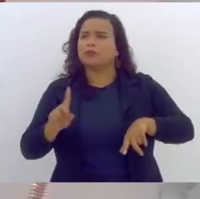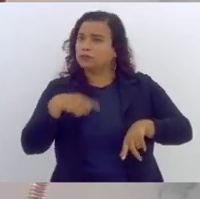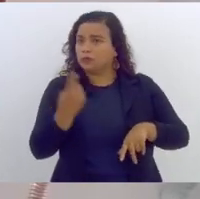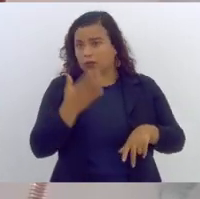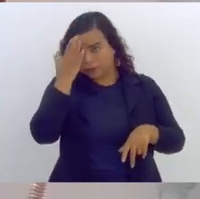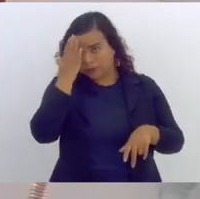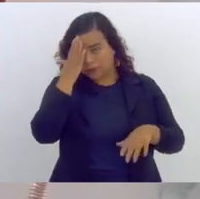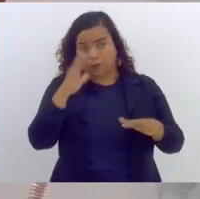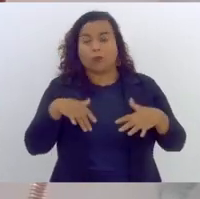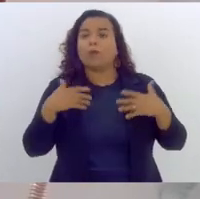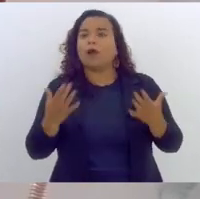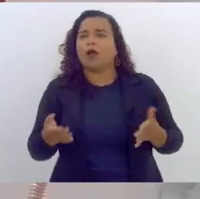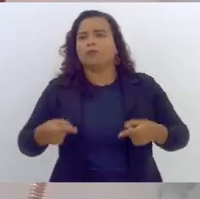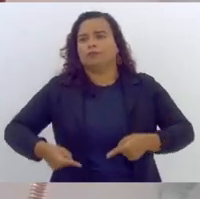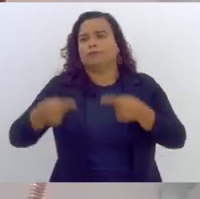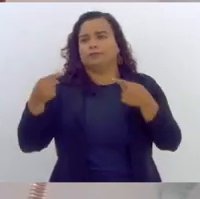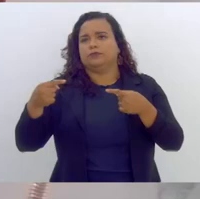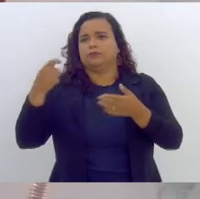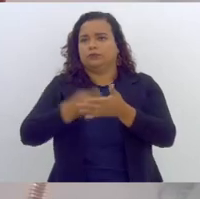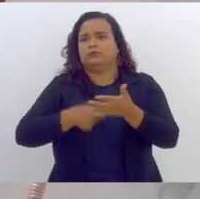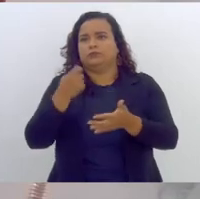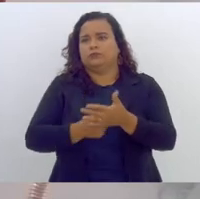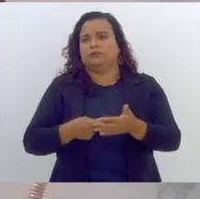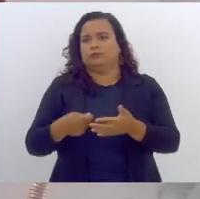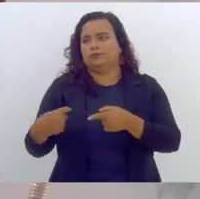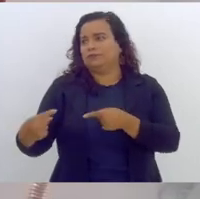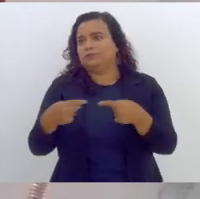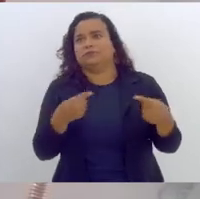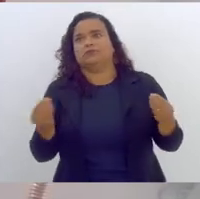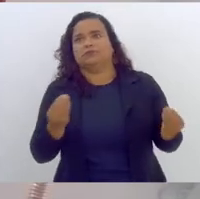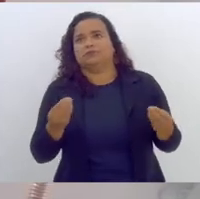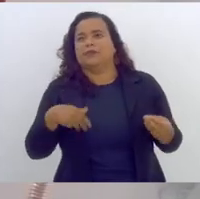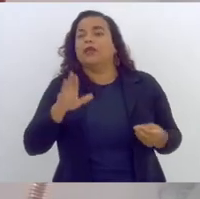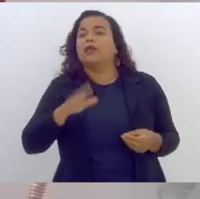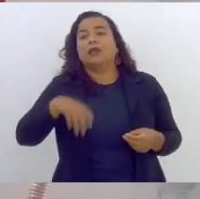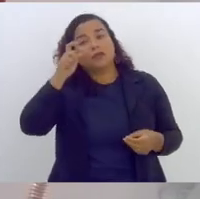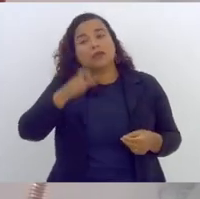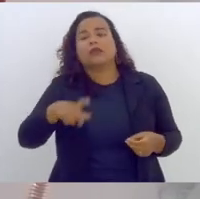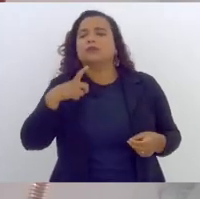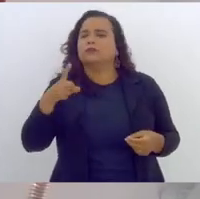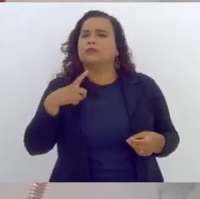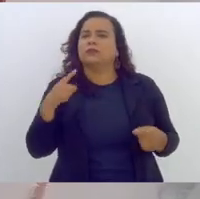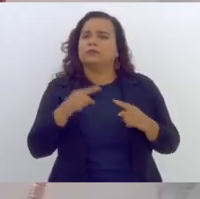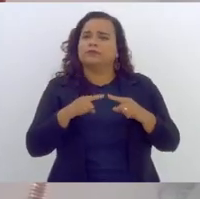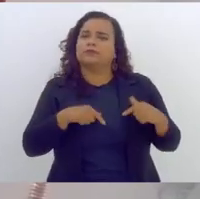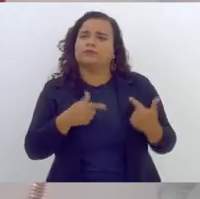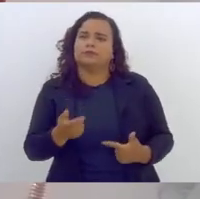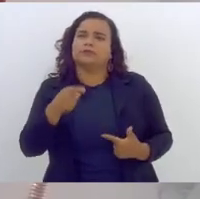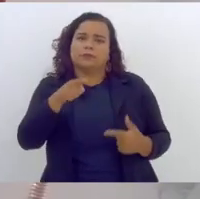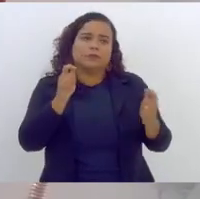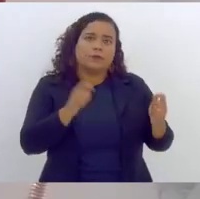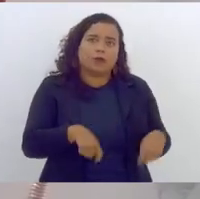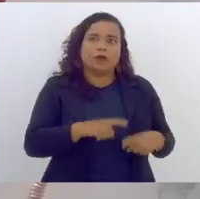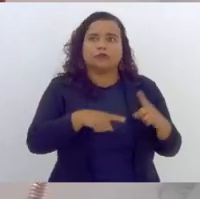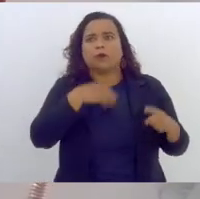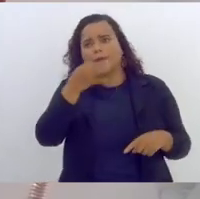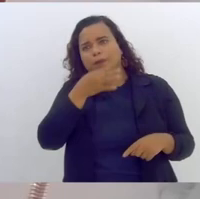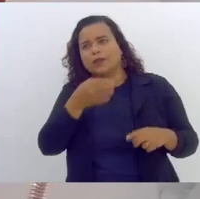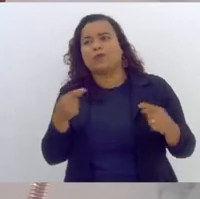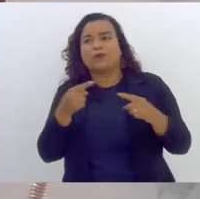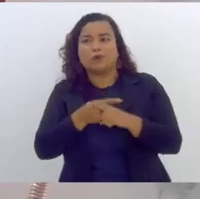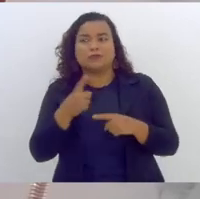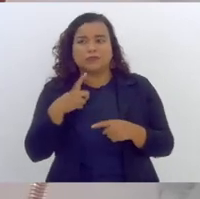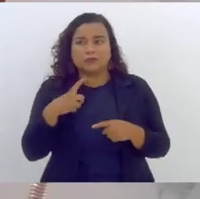sabe qual é o adversário que a gente tem que lutar é fazer com quem tem interesse isso aqui pode mas tem um parecer contrário